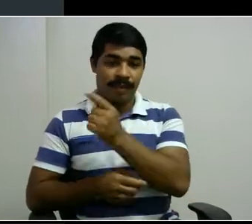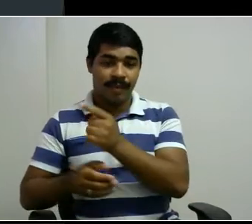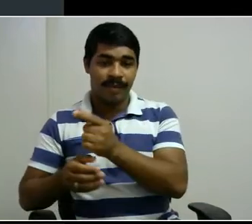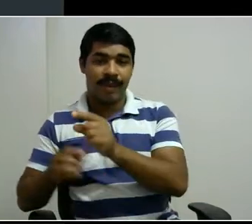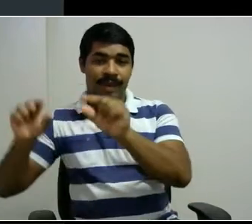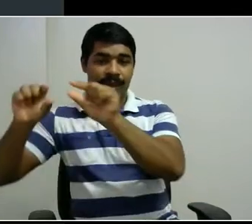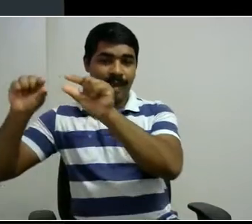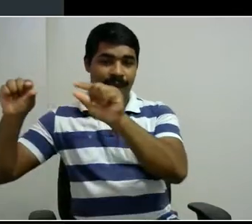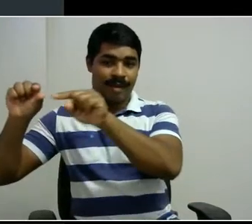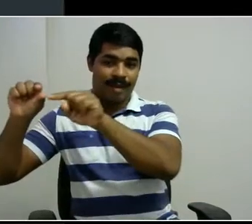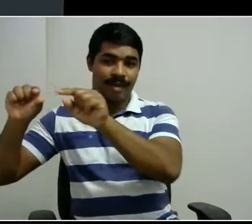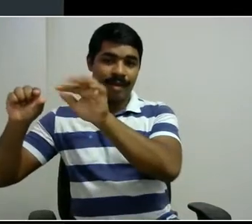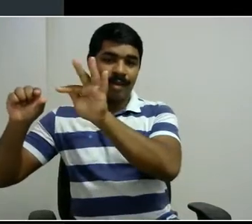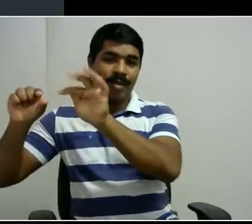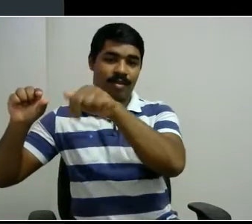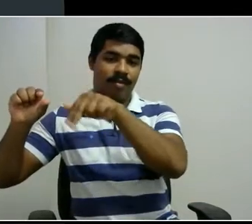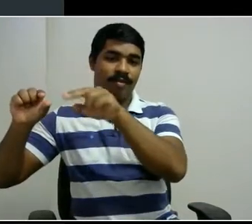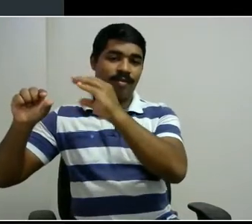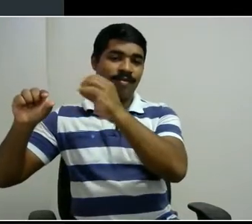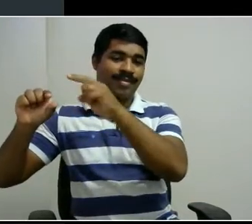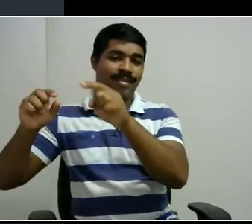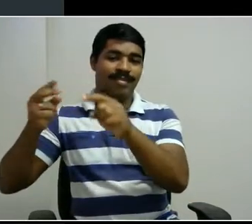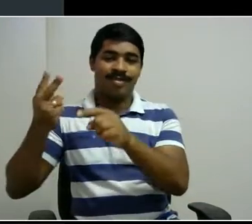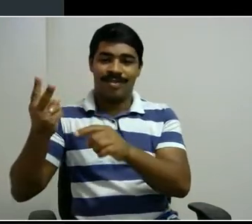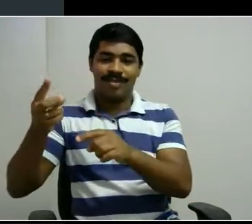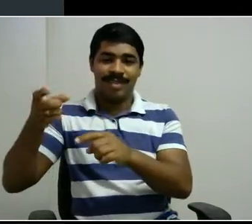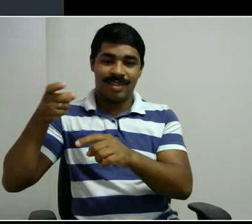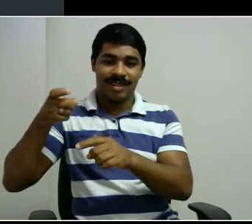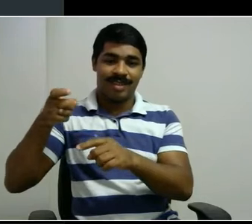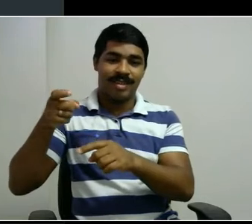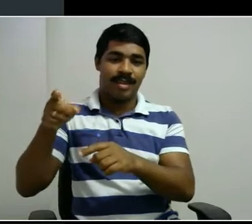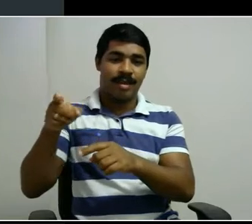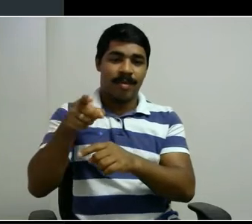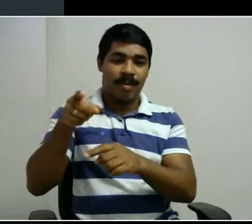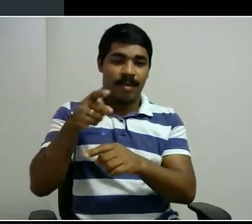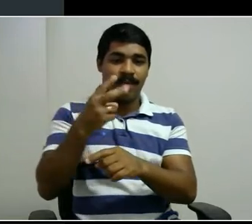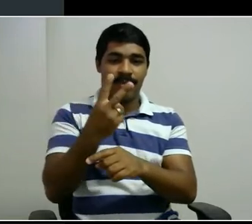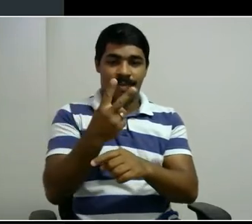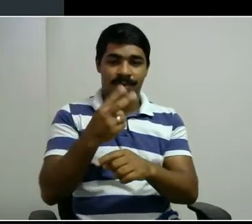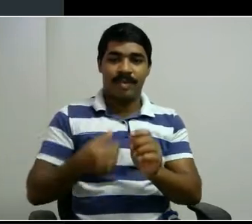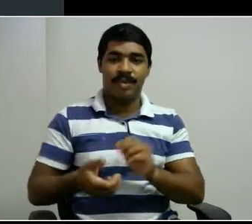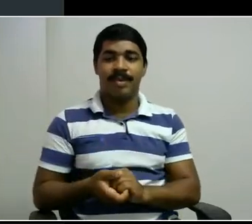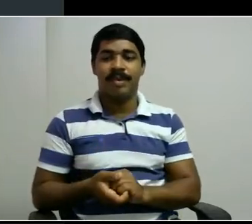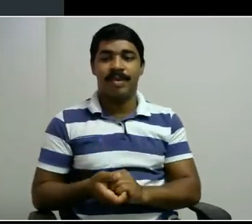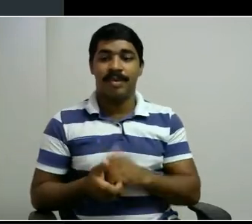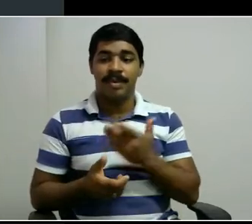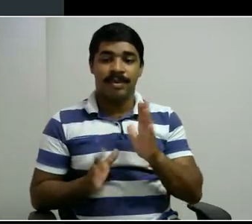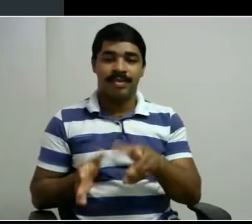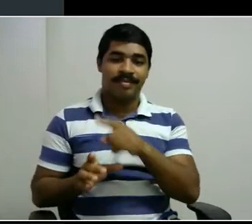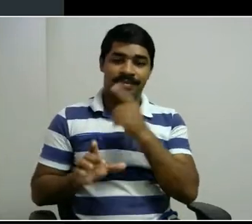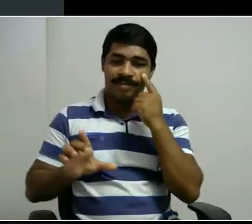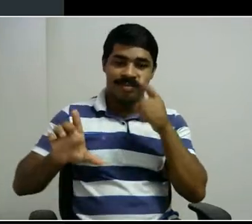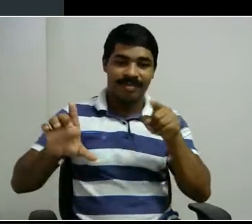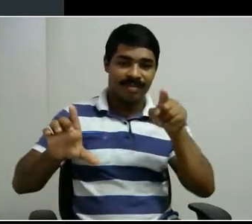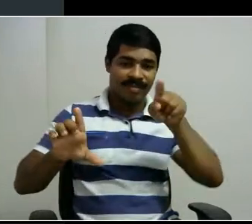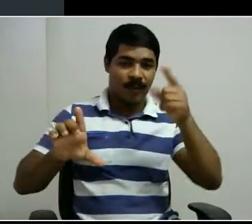É 2x menos 2. Tá? Então aqui, ó, o ponto 1, menos